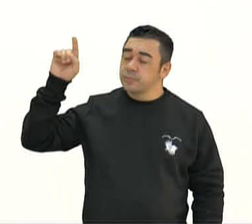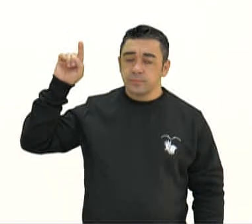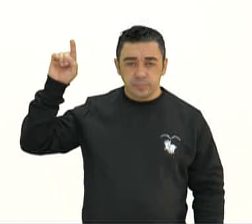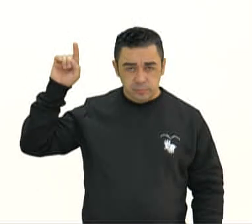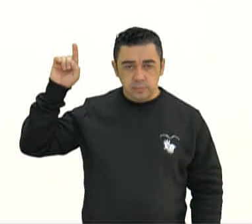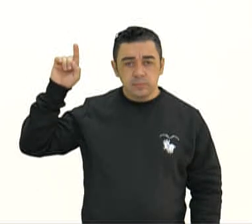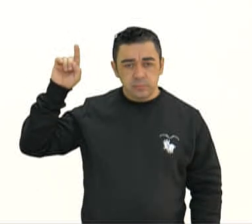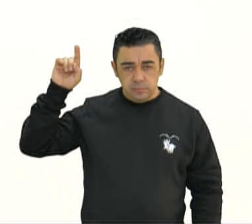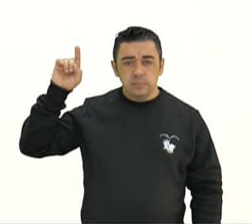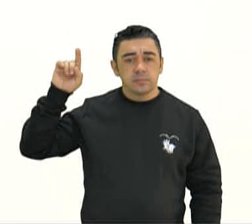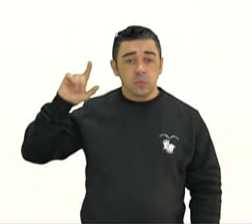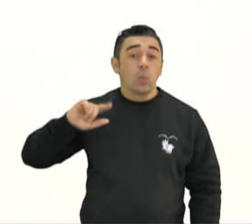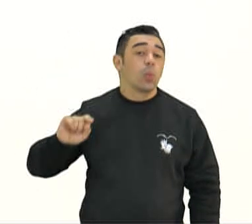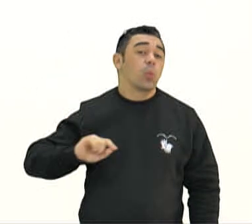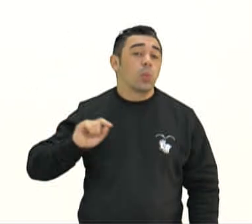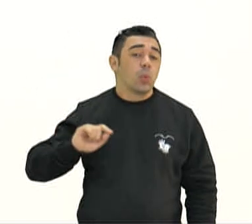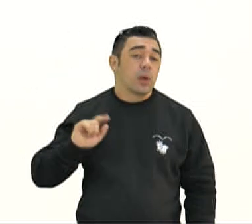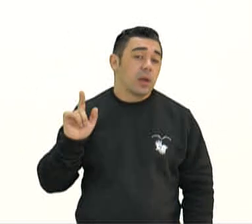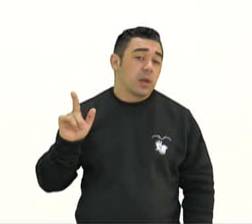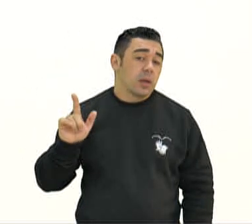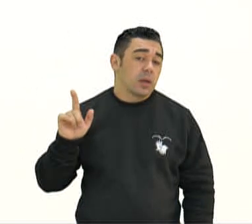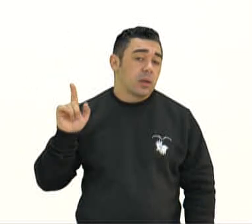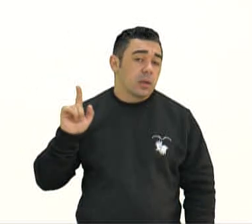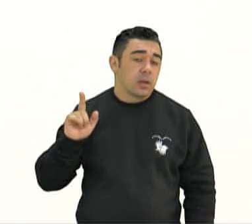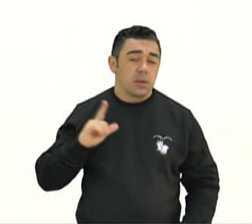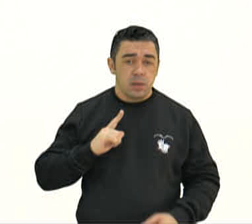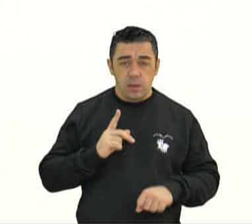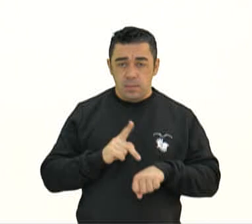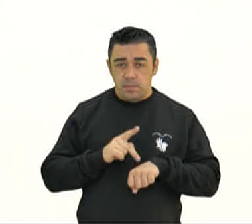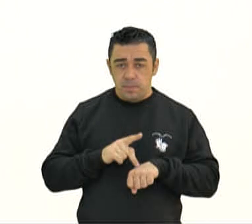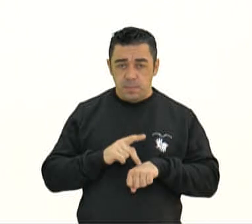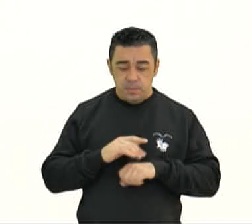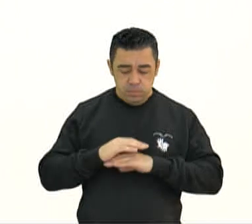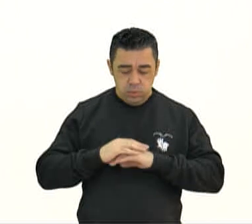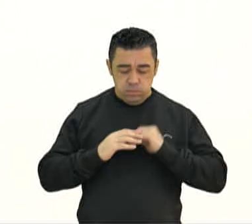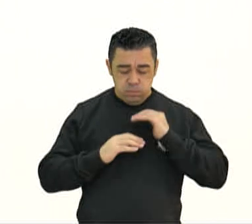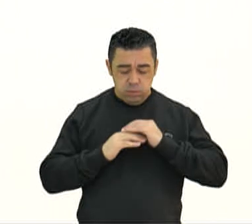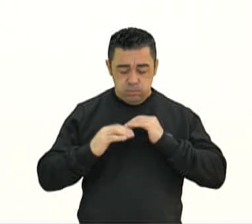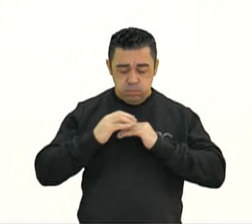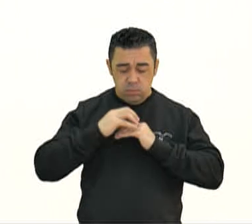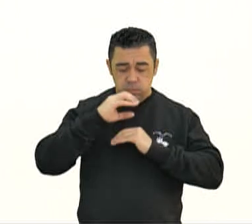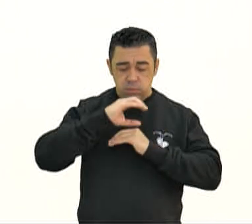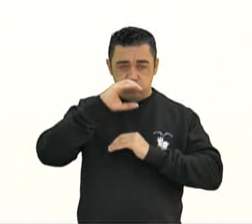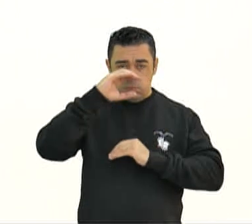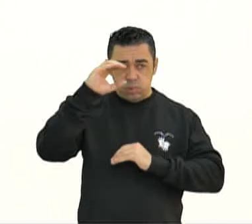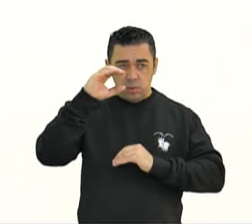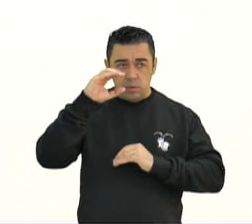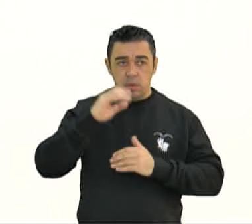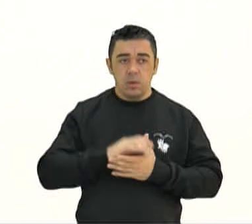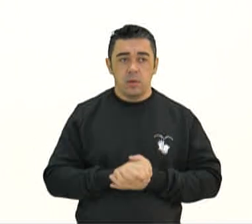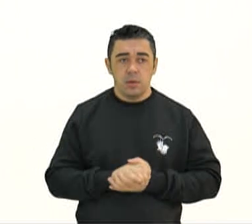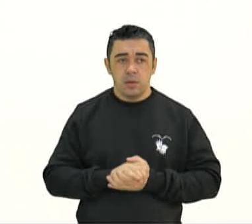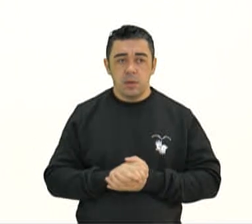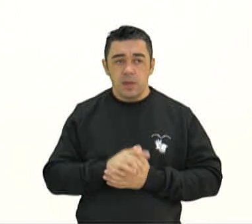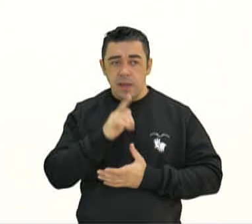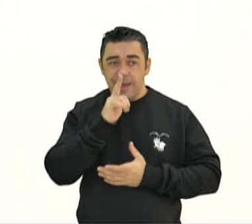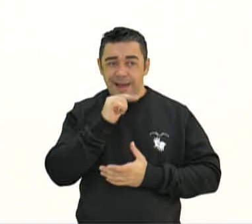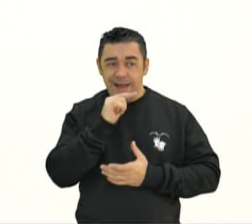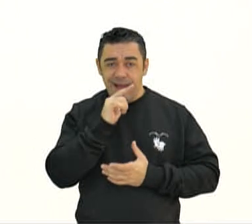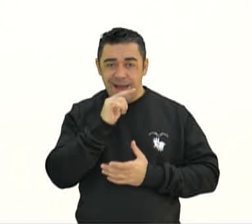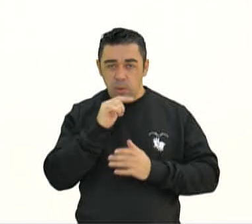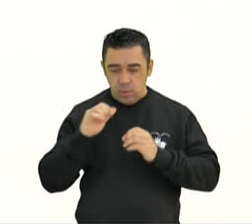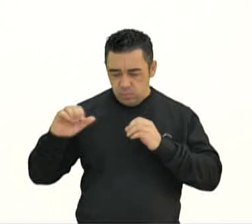tela. Nós temos algumas rochas apoiadas umas sobre as outras e temos água